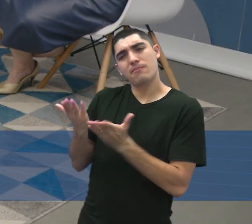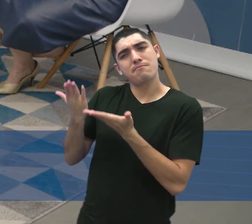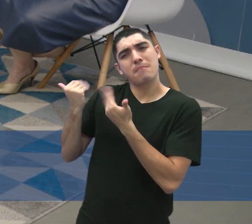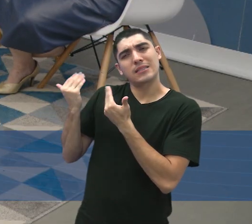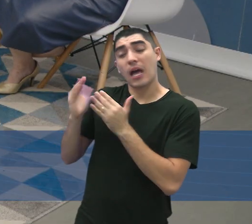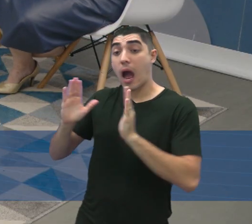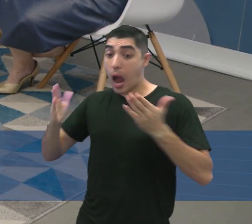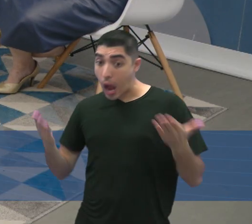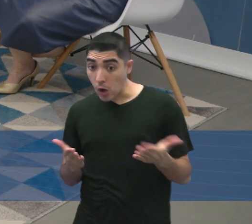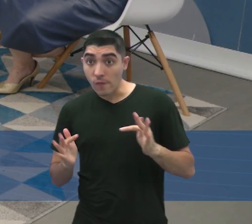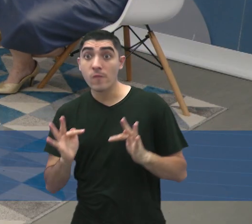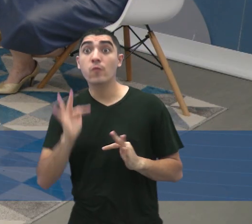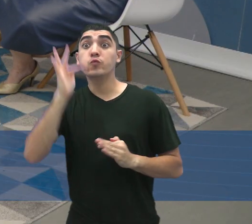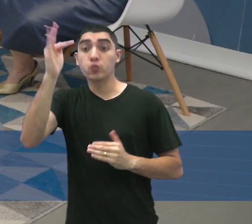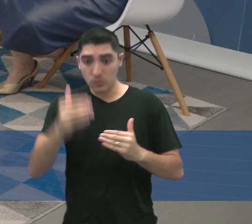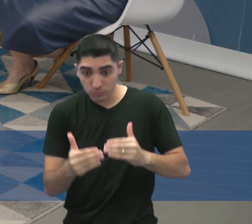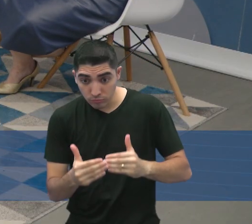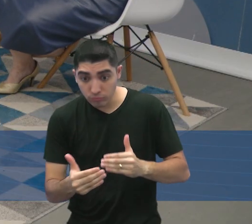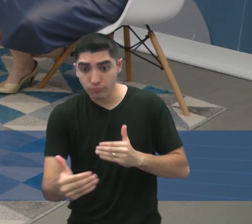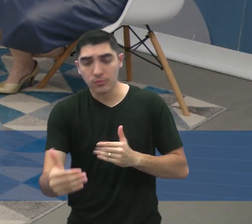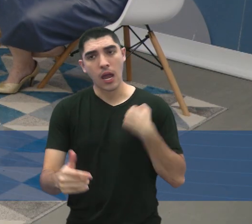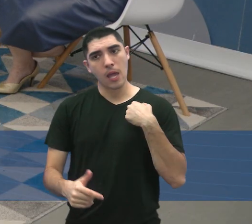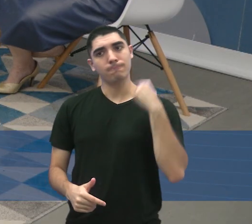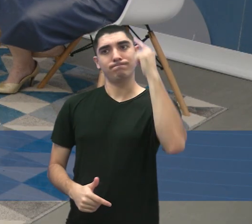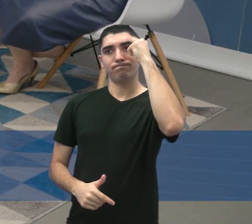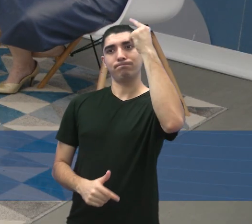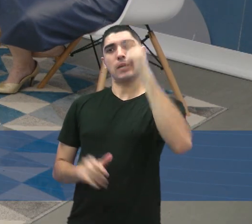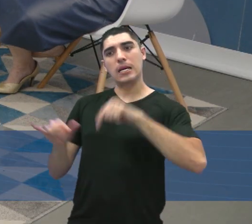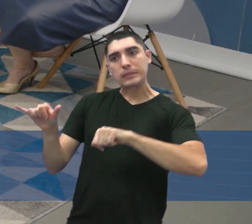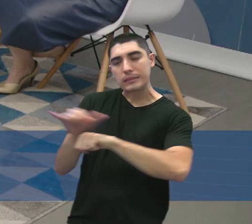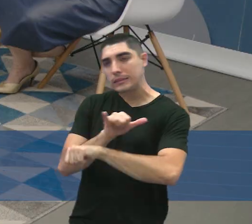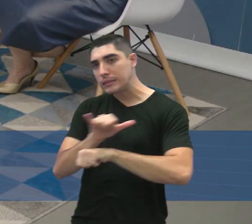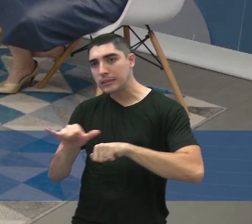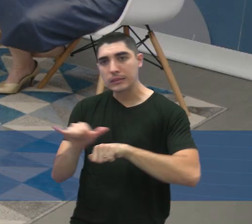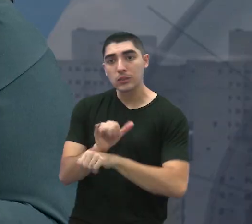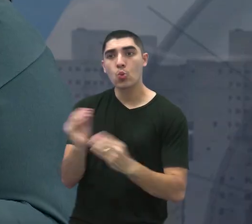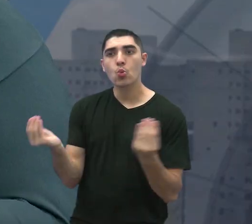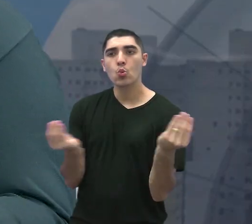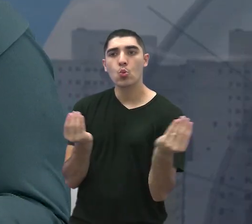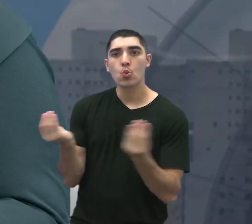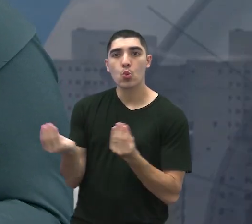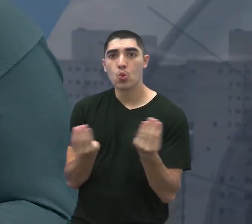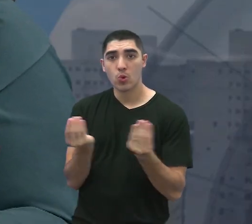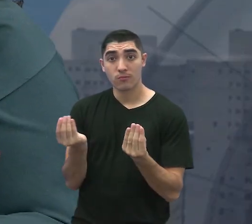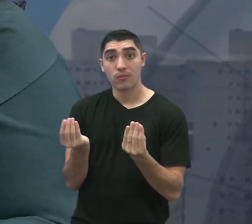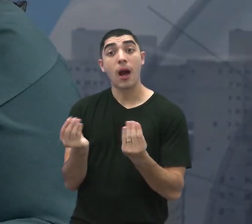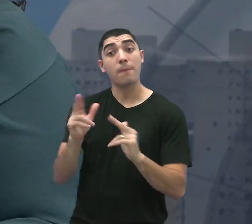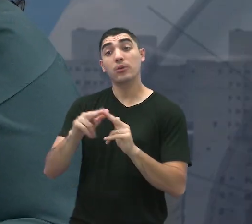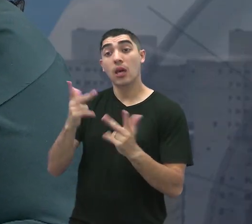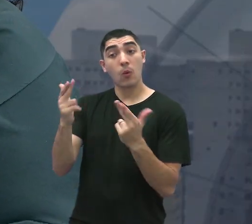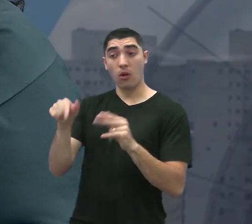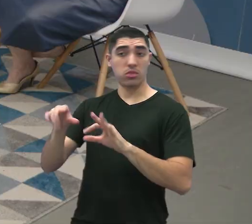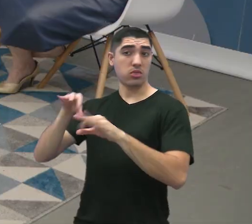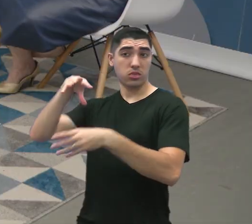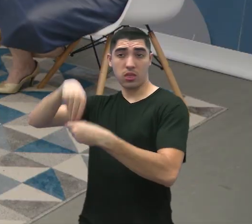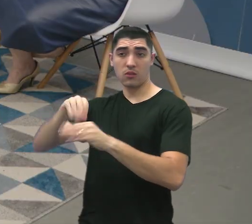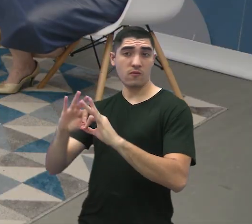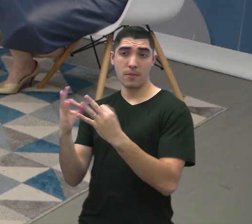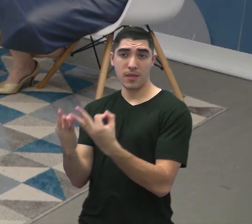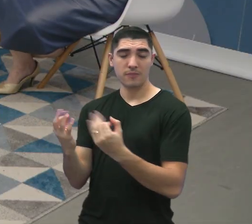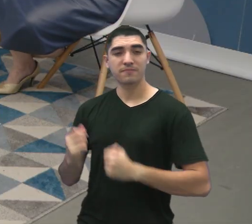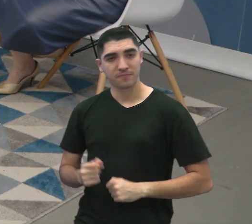o que virá, eu consigo ter um olhar para frente. E isso fica mágico quando eu envolvo a família. Luciana,